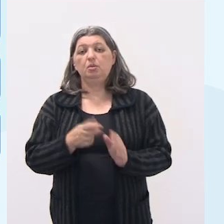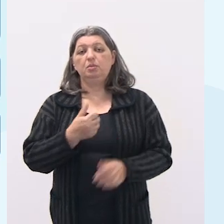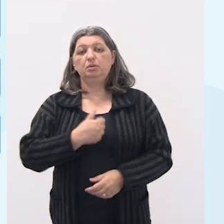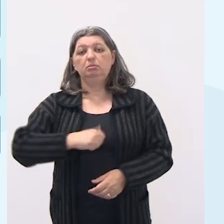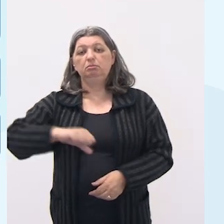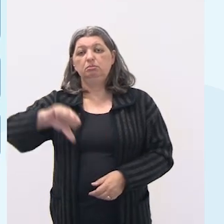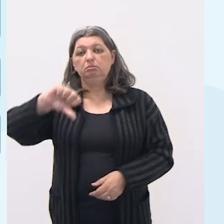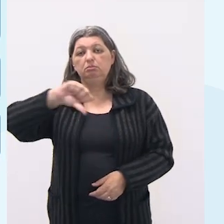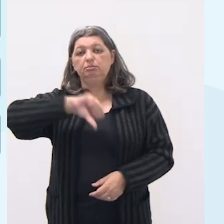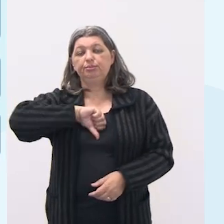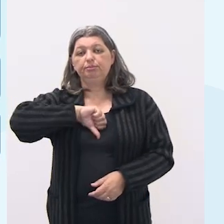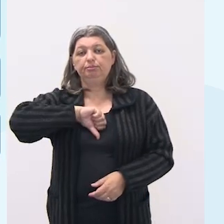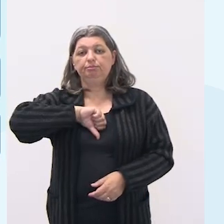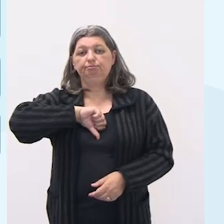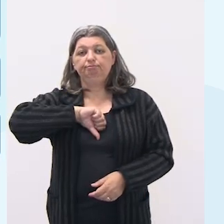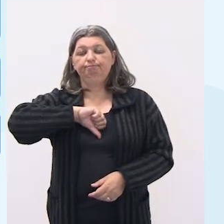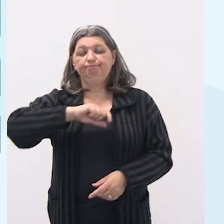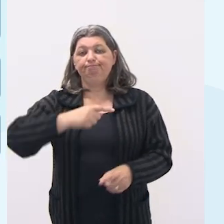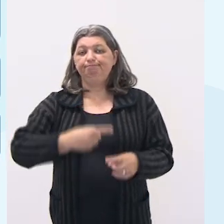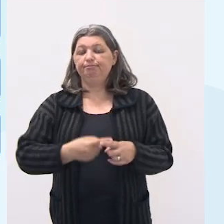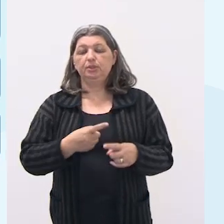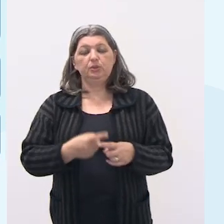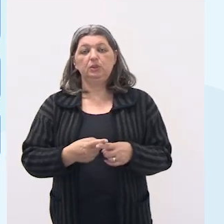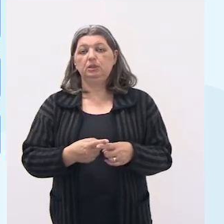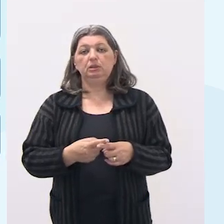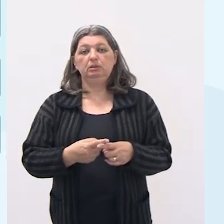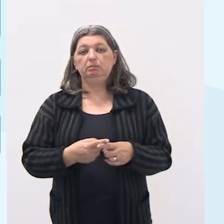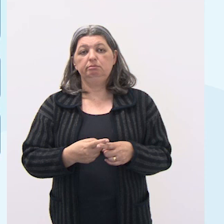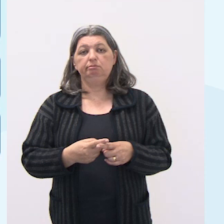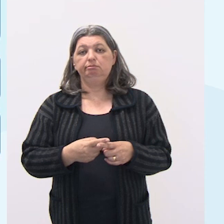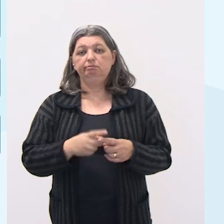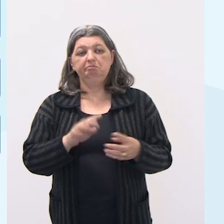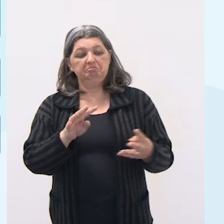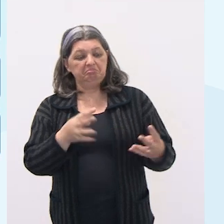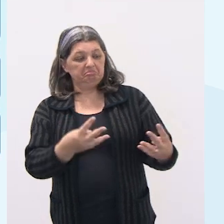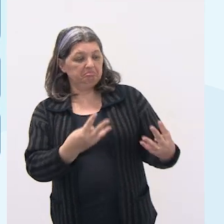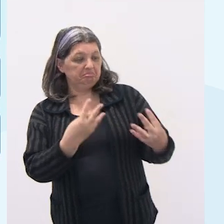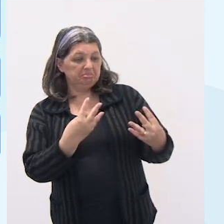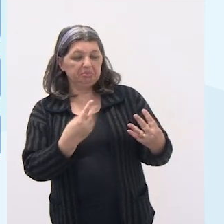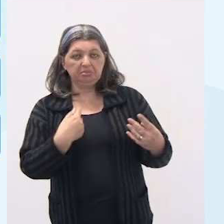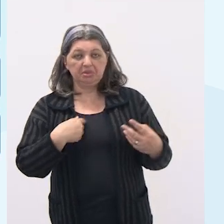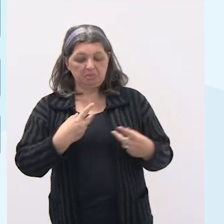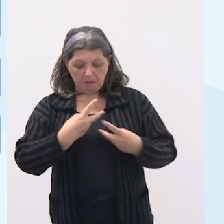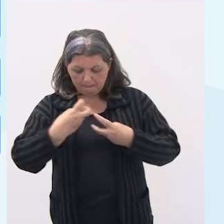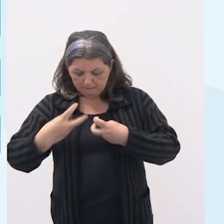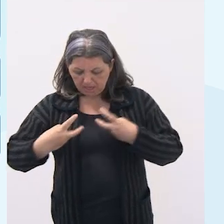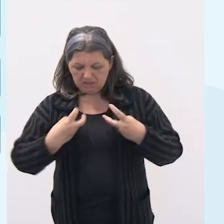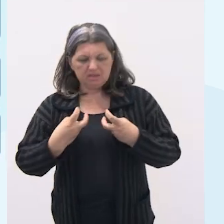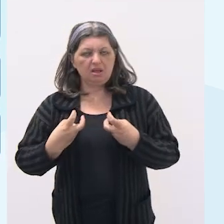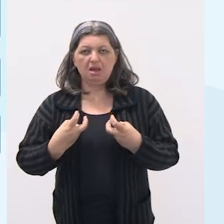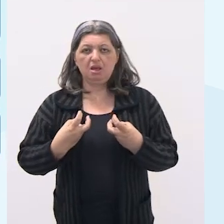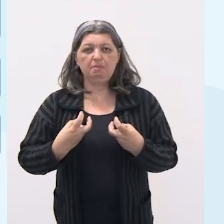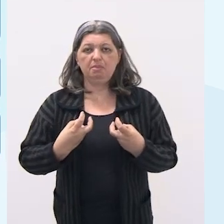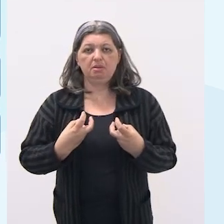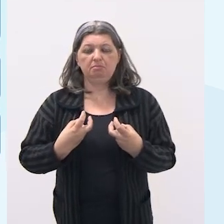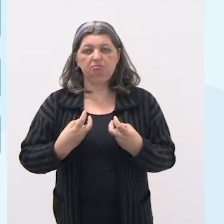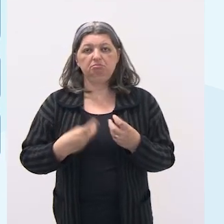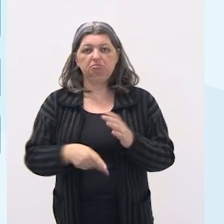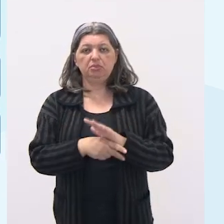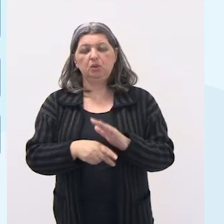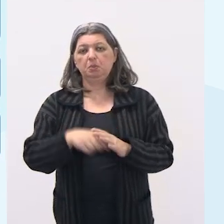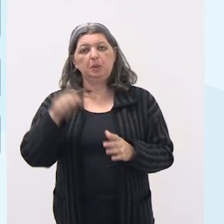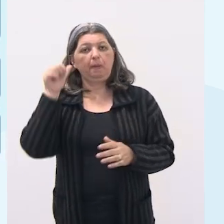estima, porque elas não são vistas como mulher. Então, nós temos uma sociedade que